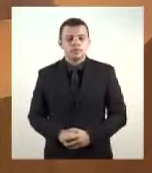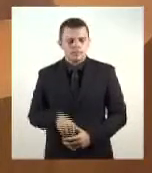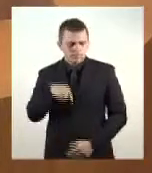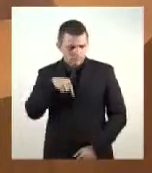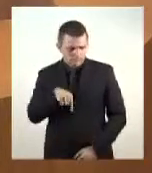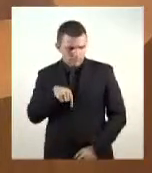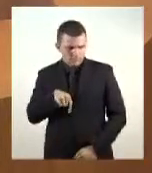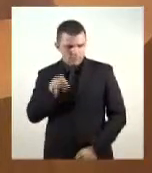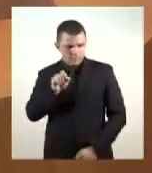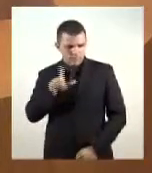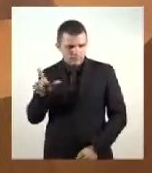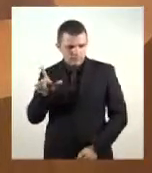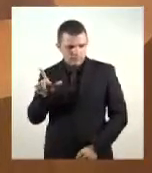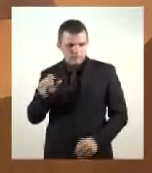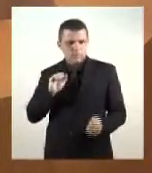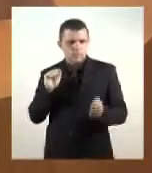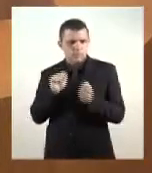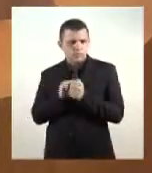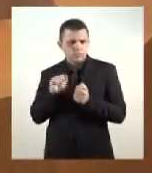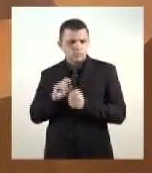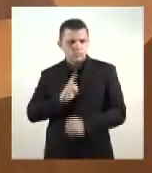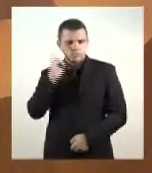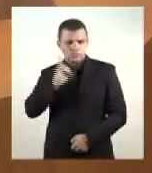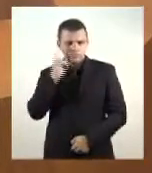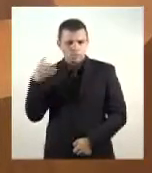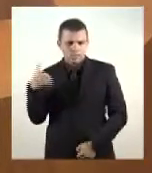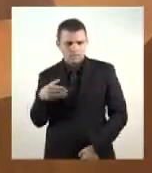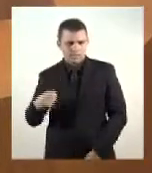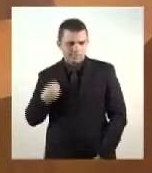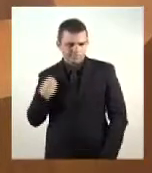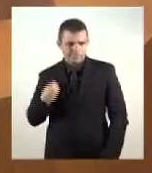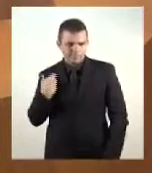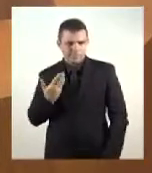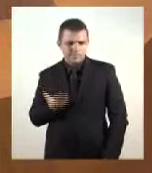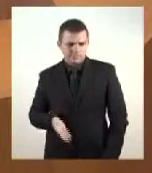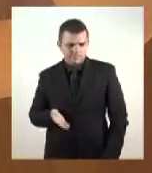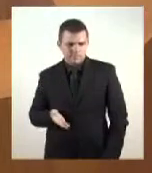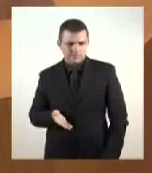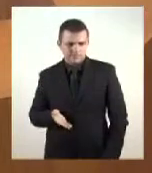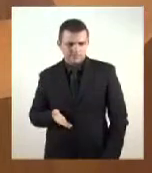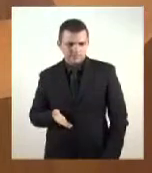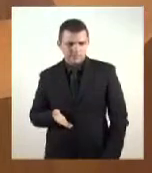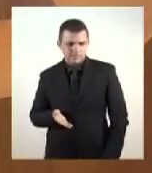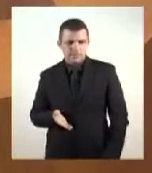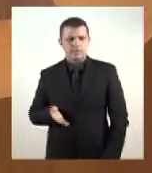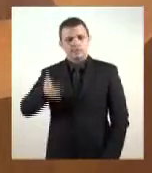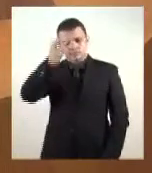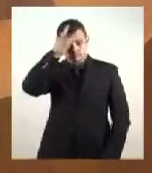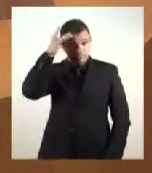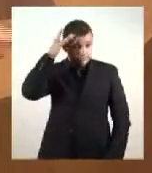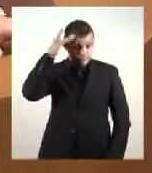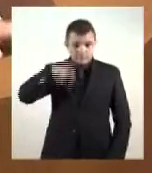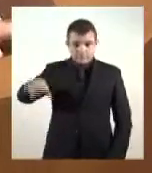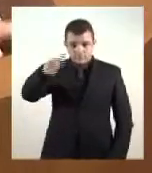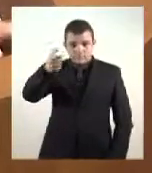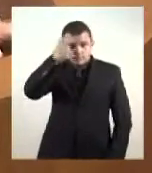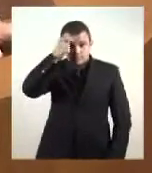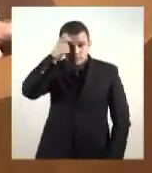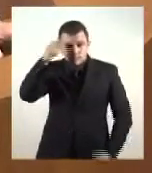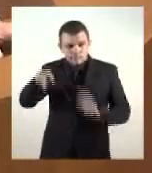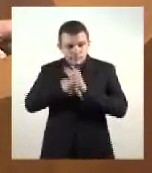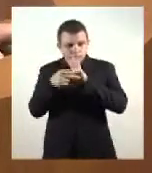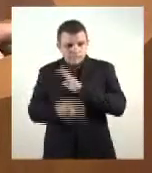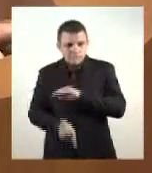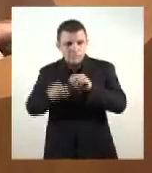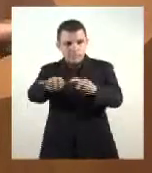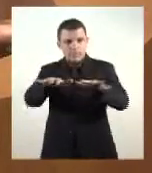casa, com os deputados que estão aqui presentes no plenário, será que as mentes que existem no plenário, não é possível